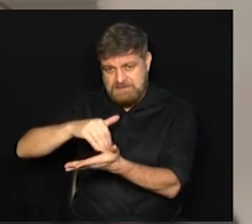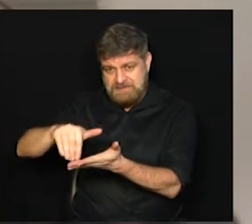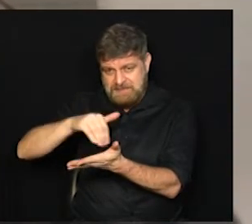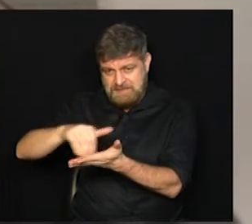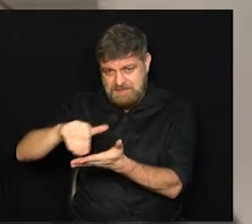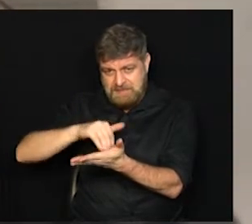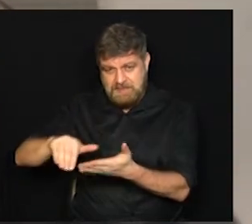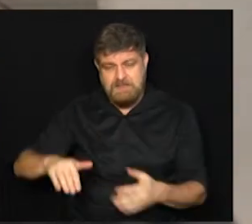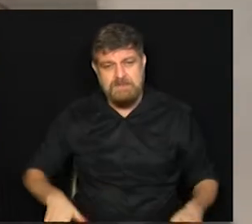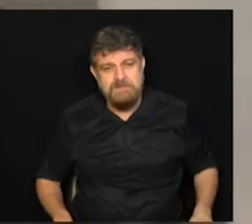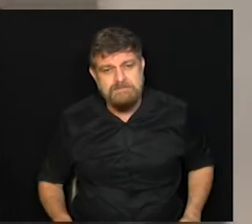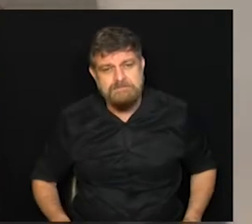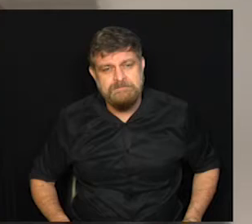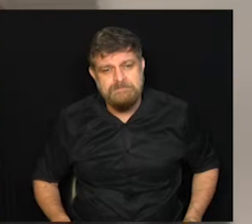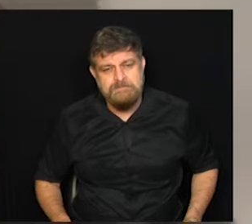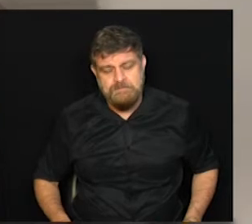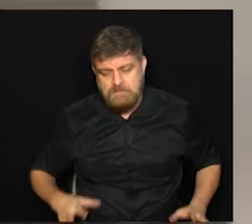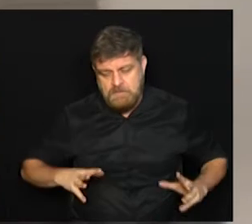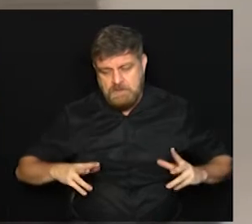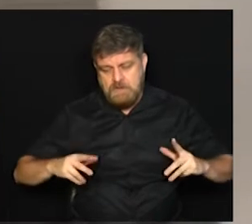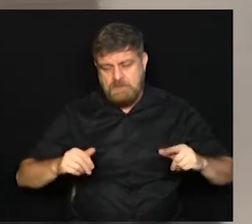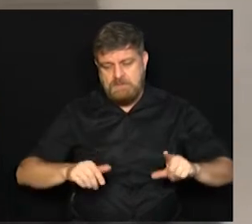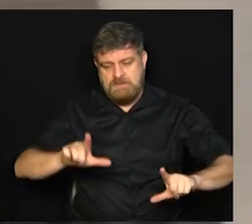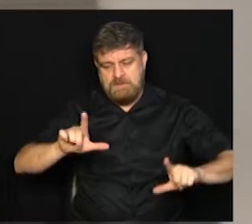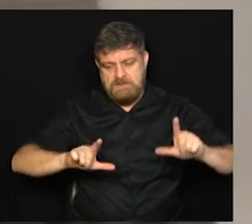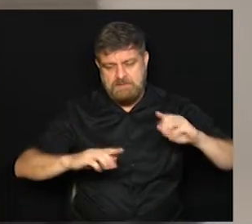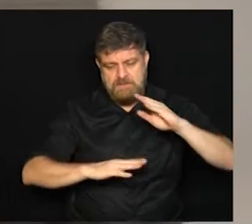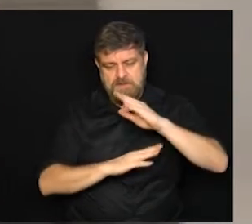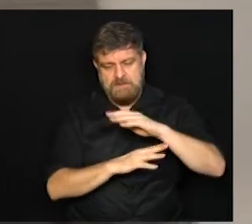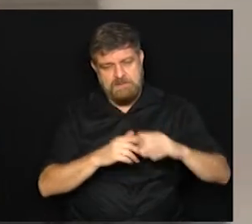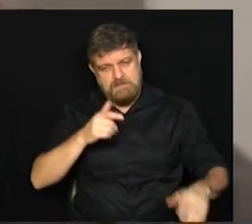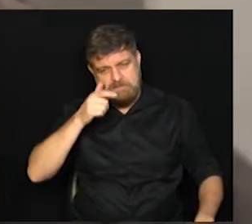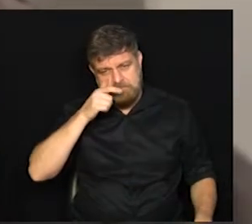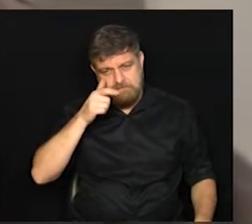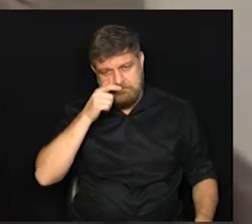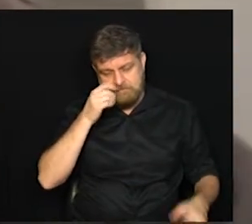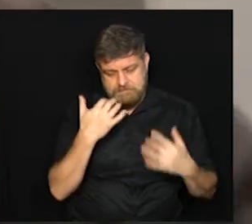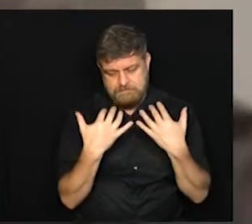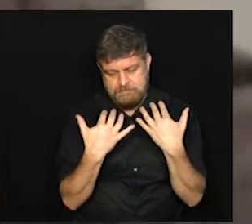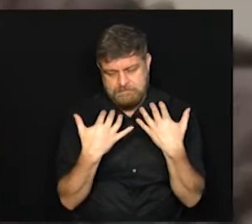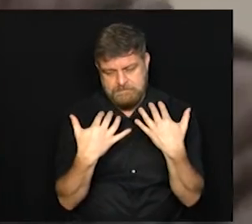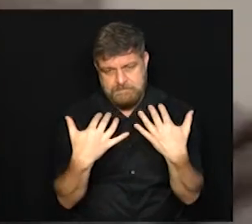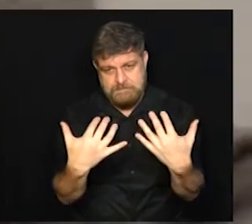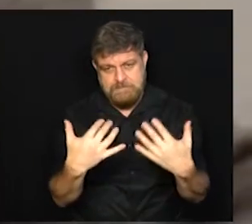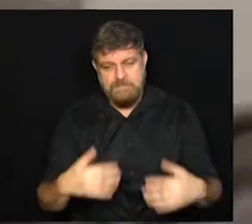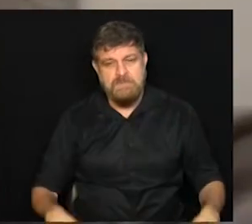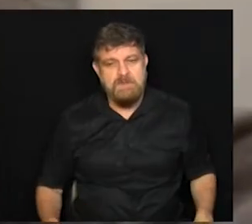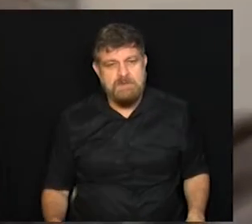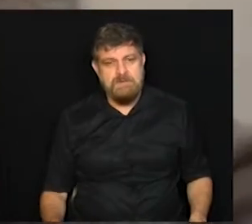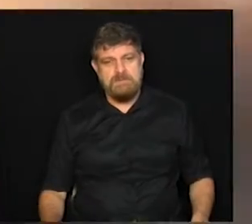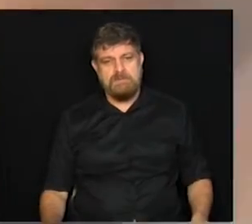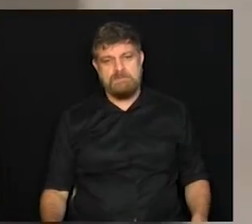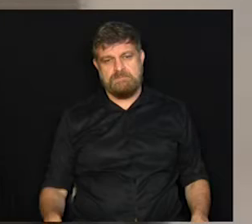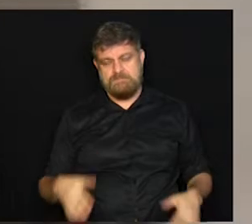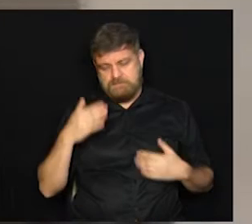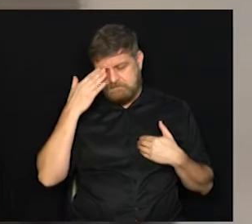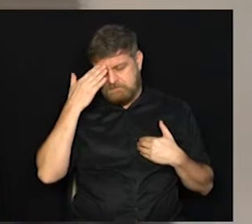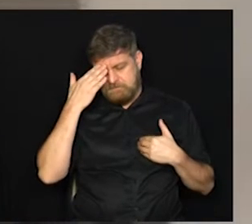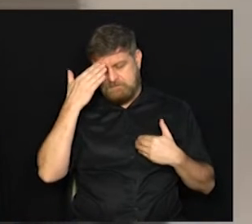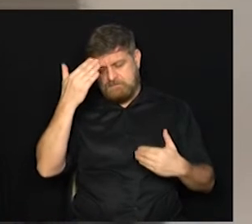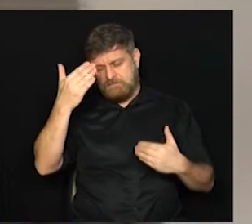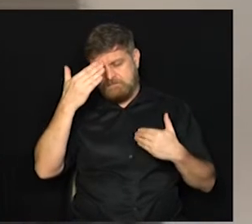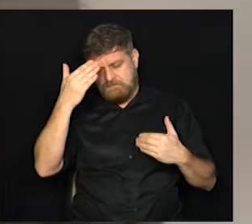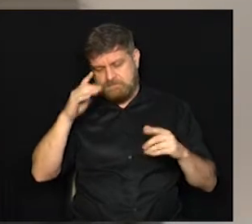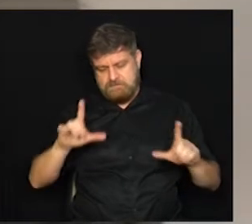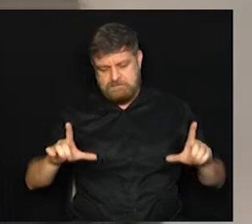Vinícius, todos que nos acompanham em casa e pessoal da TV Câmara, muito obrigado pelo